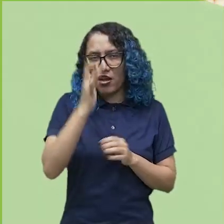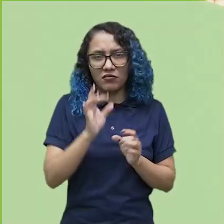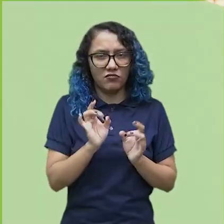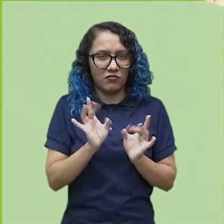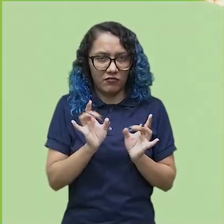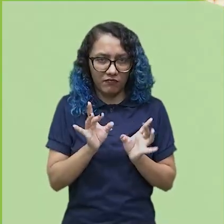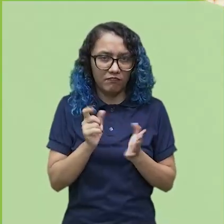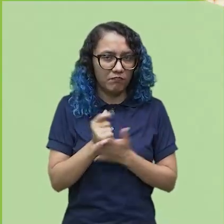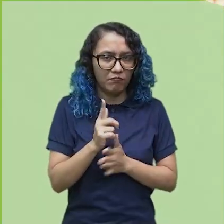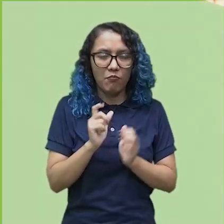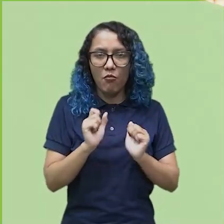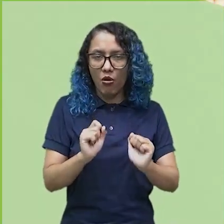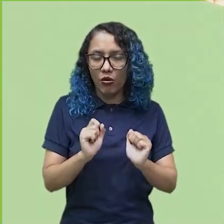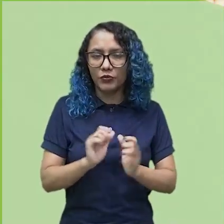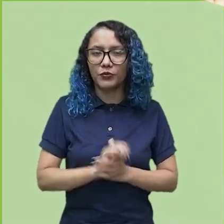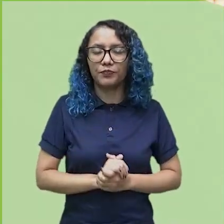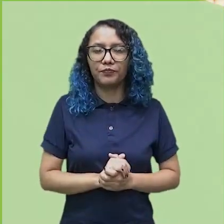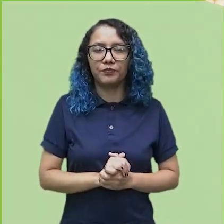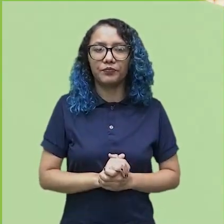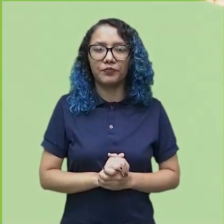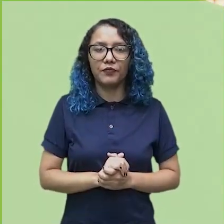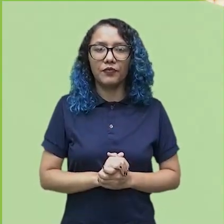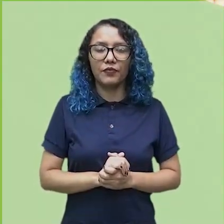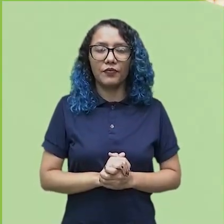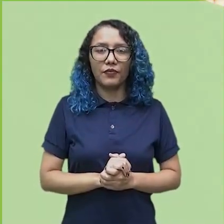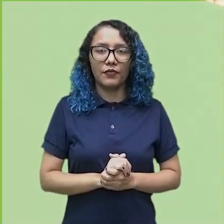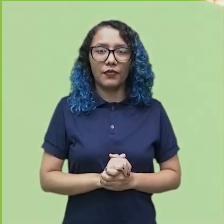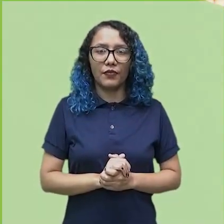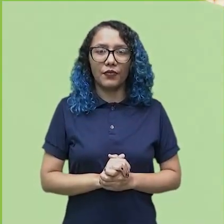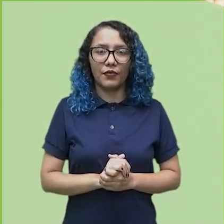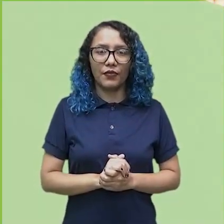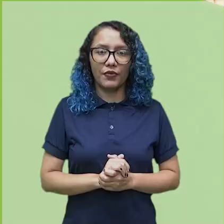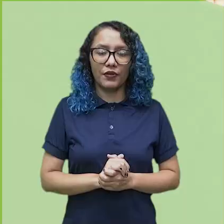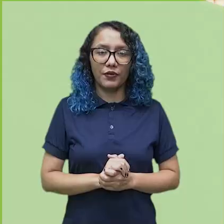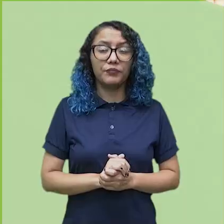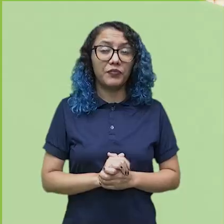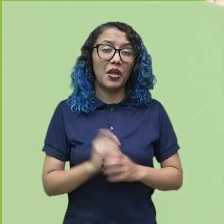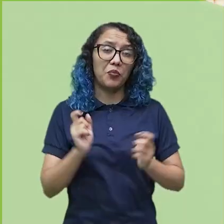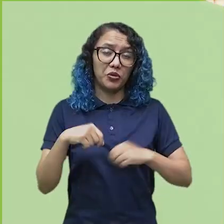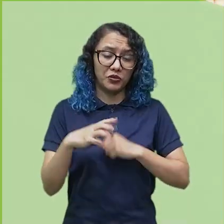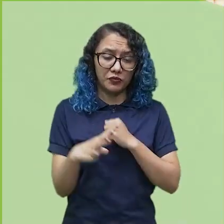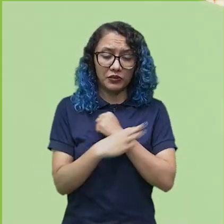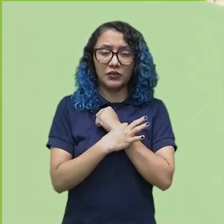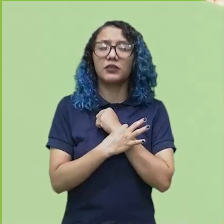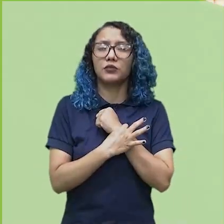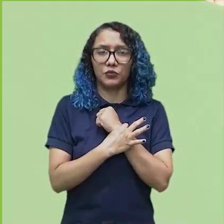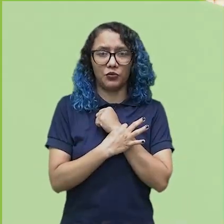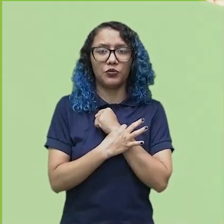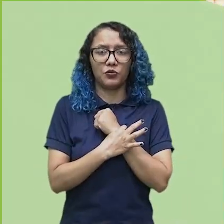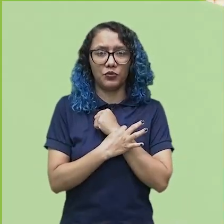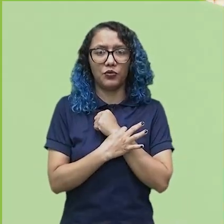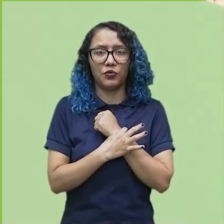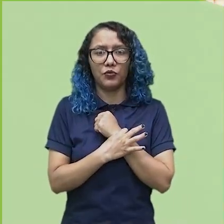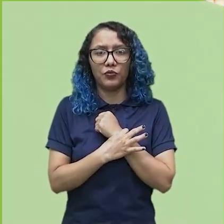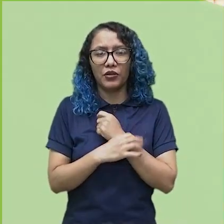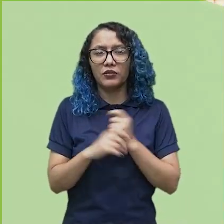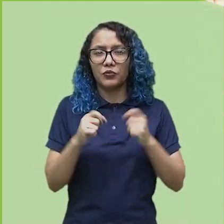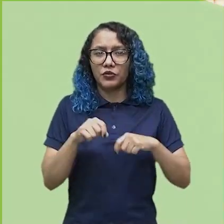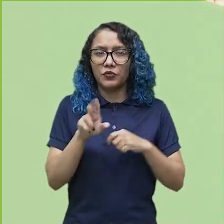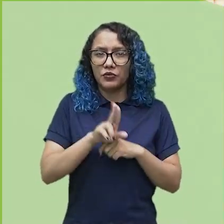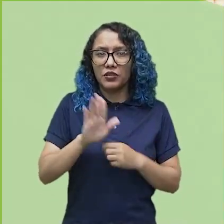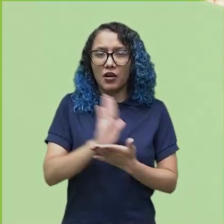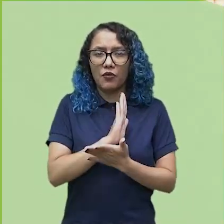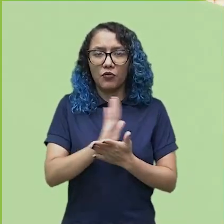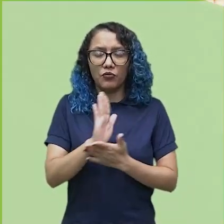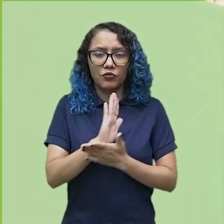Então, e traz aí, confere, uma maior segurança para a utilização de certos produtos, tá bom?